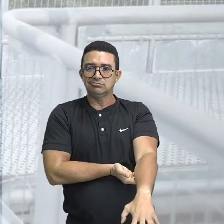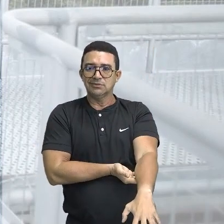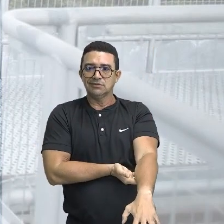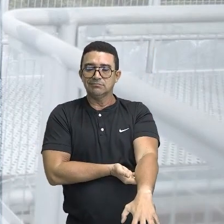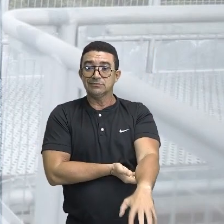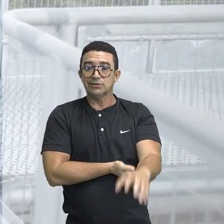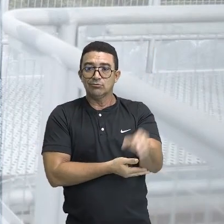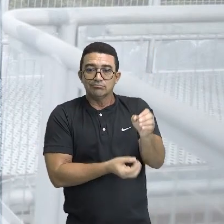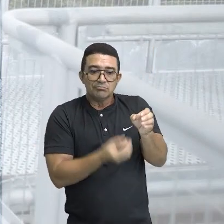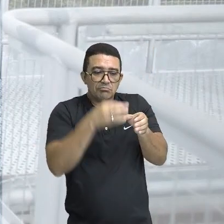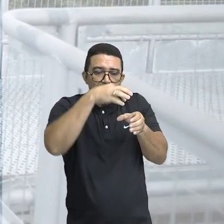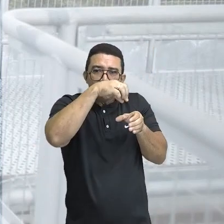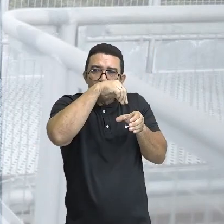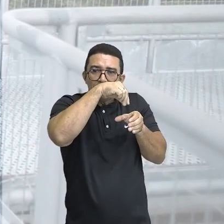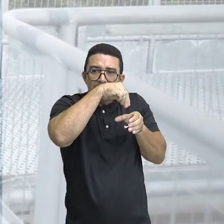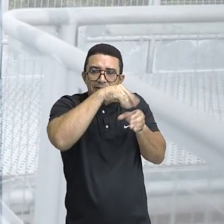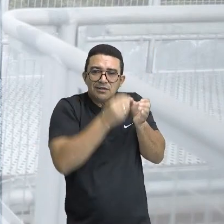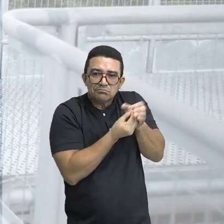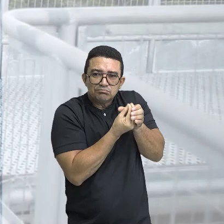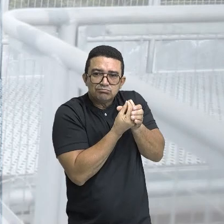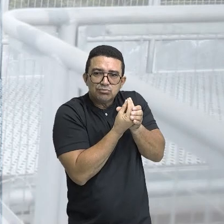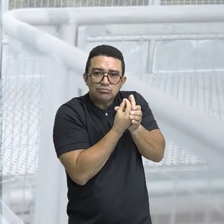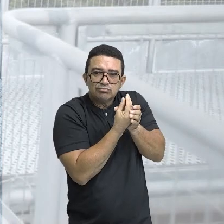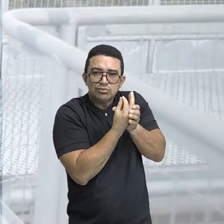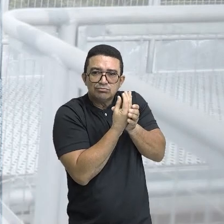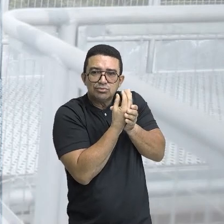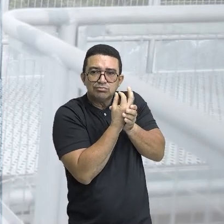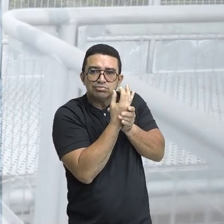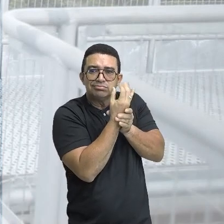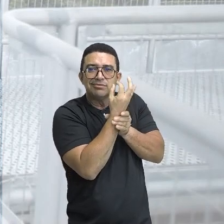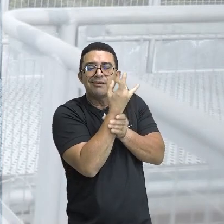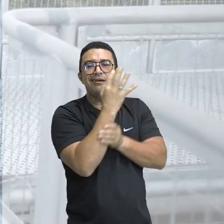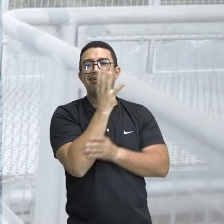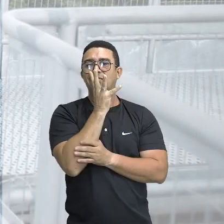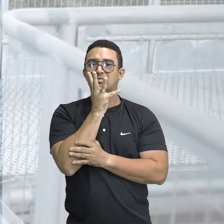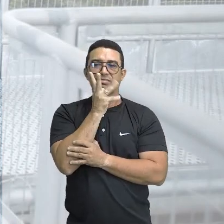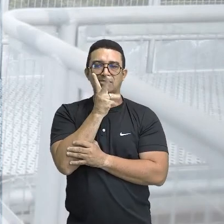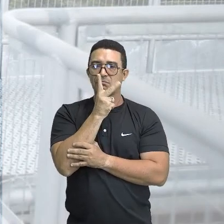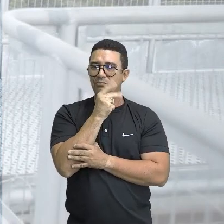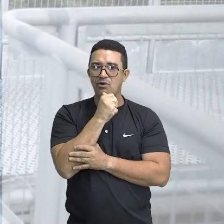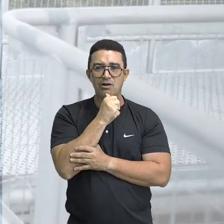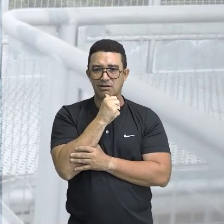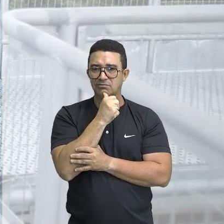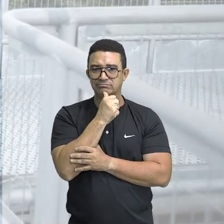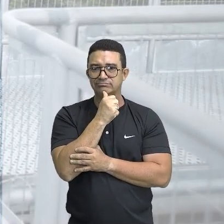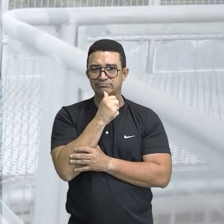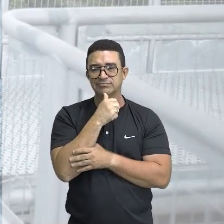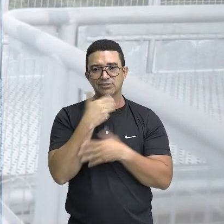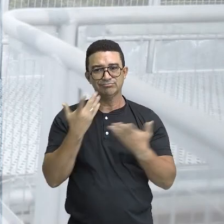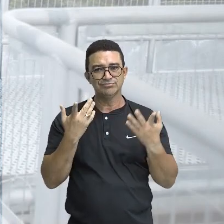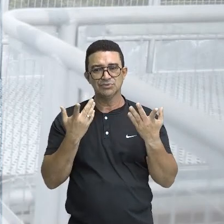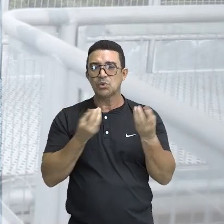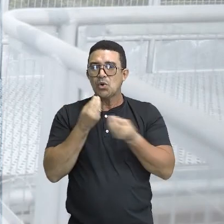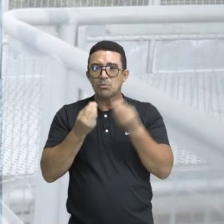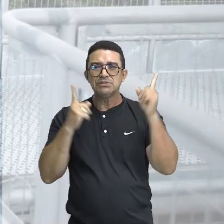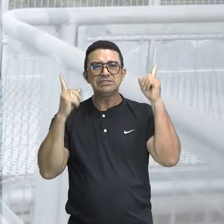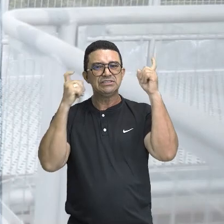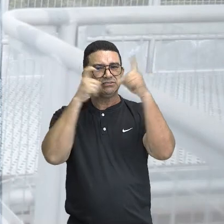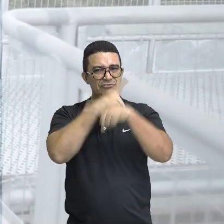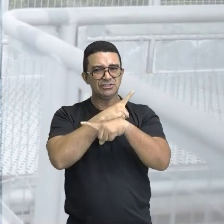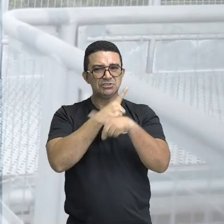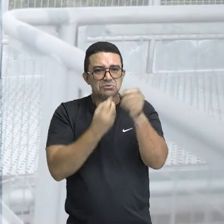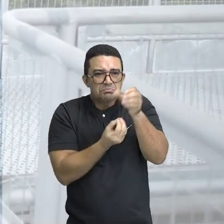faz hoje, uma árvore que nós derrubemos daqui pode ser uma perda difícil de ser reconstituída, não é,